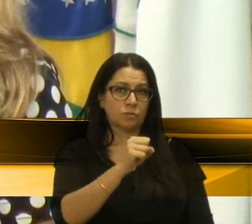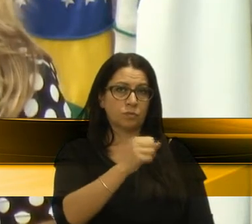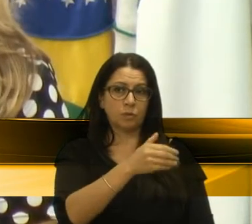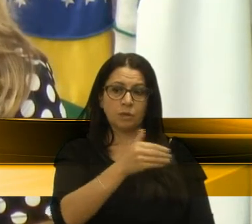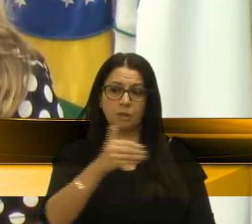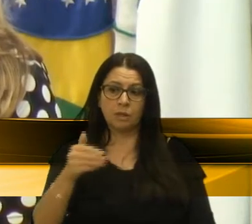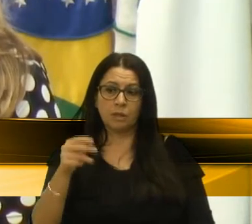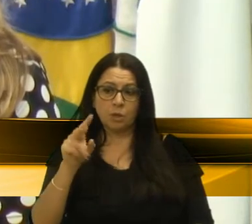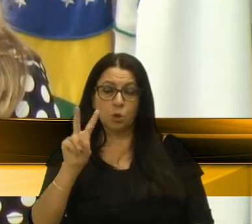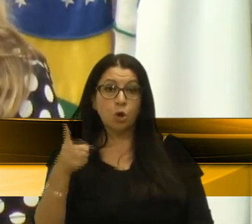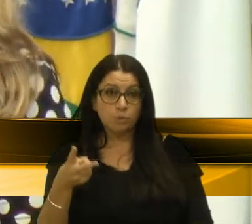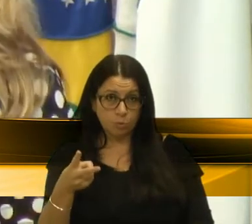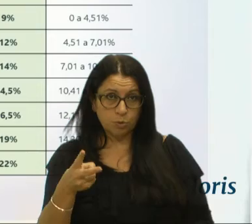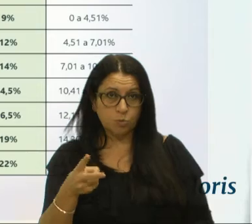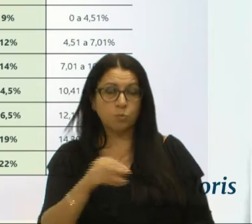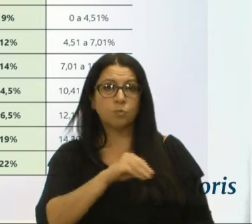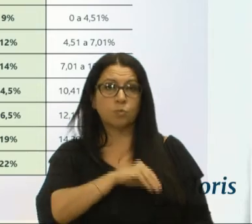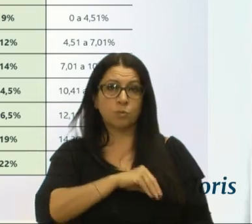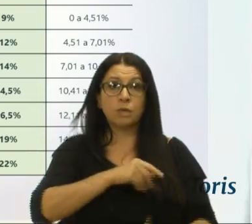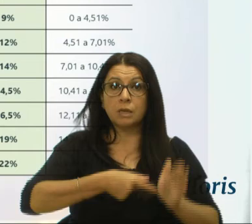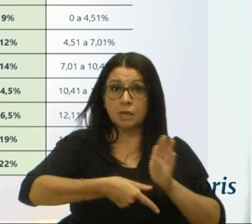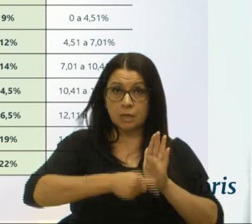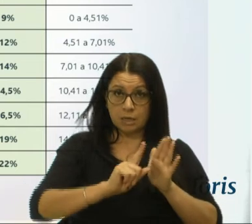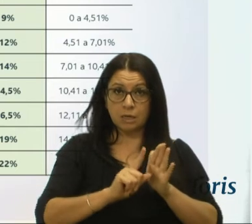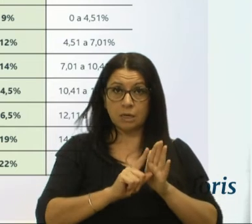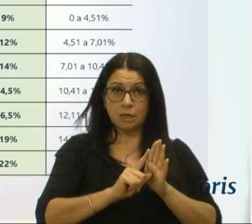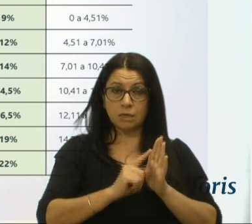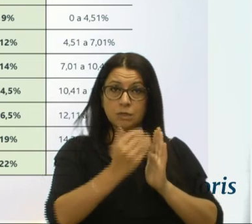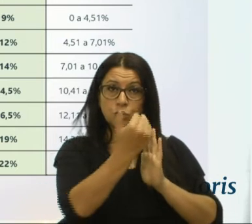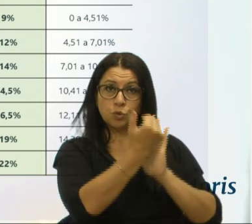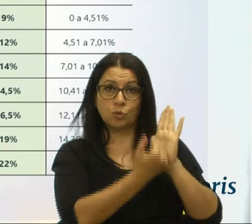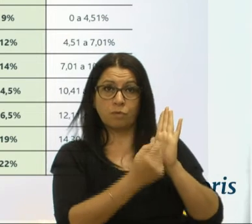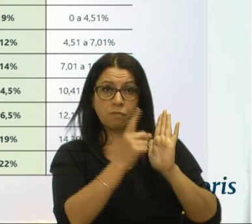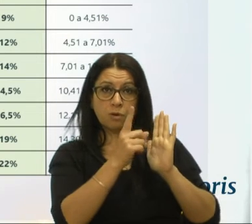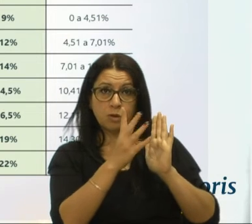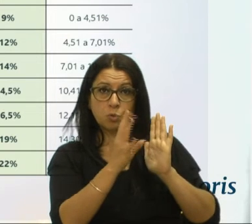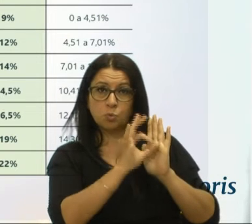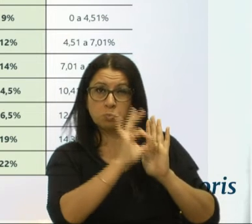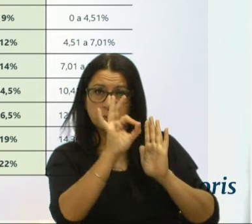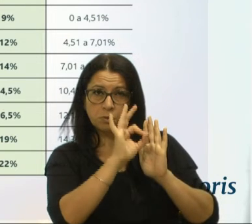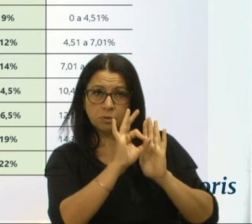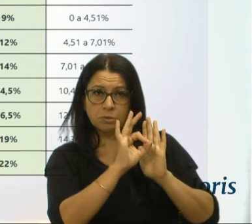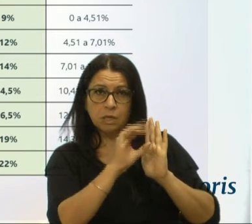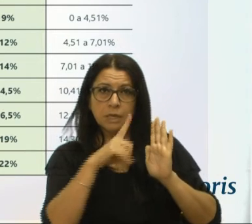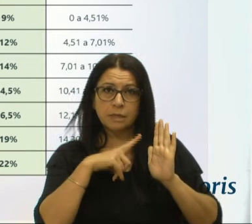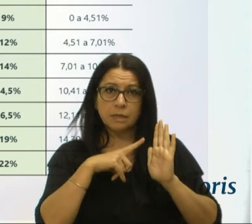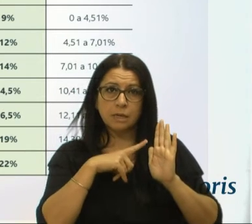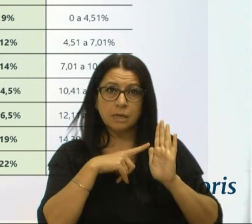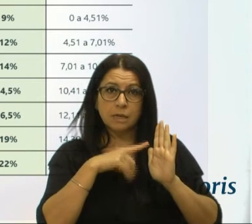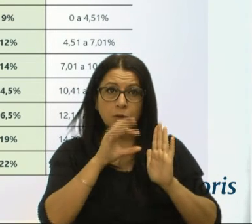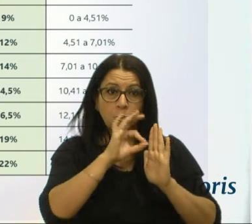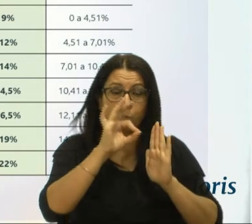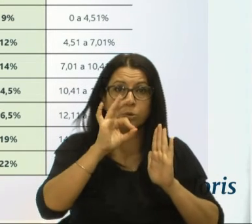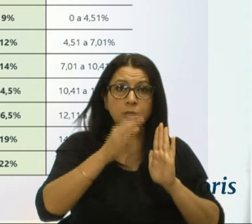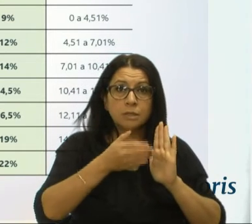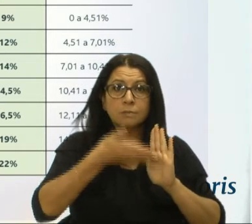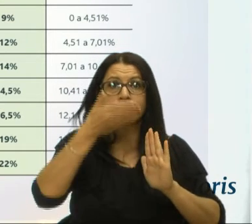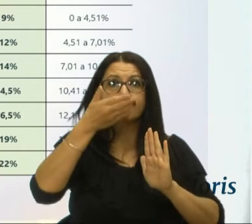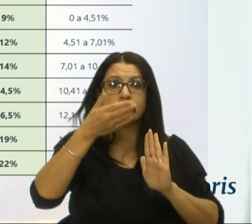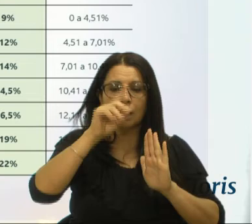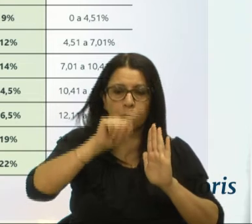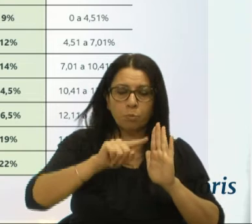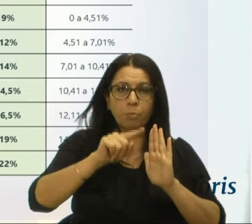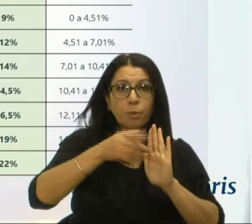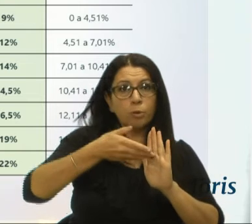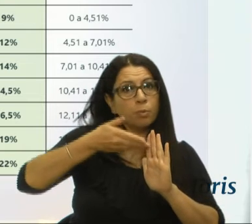até R$2.000, que antes recolhia 14%, agora tem uma alíquota que ela é progressiva,